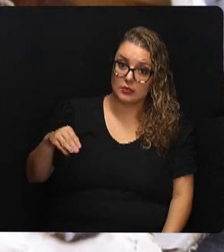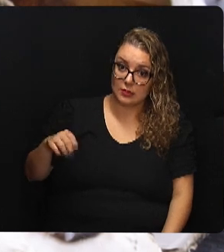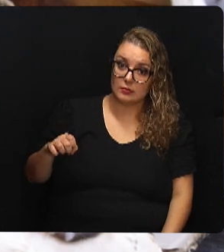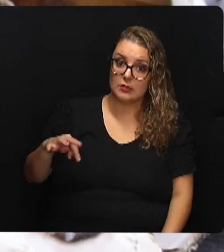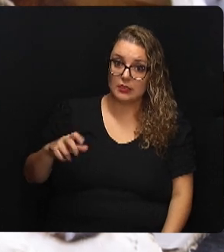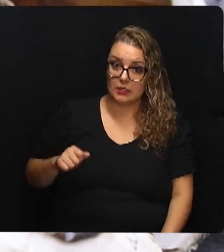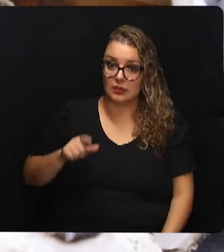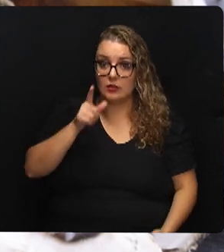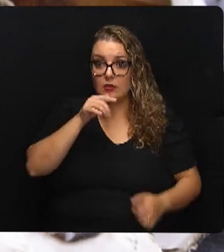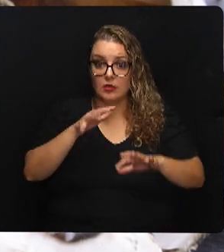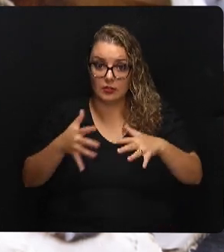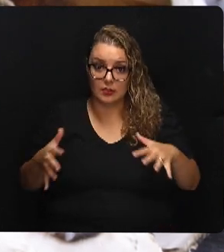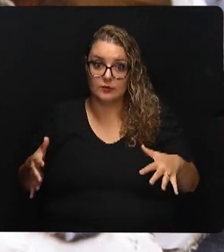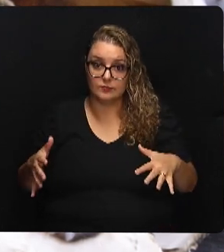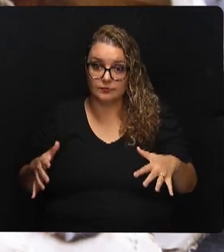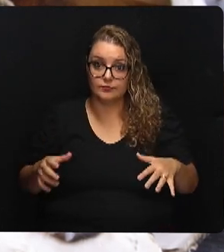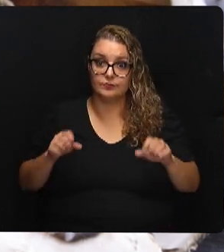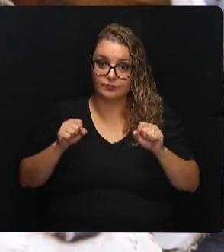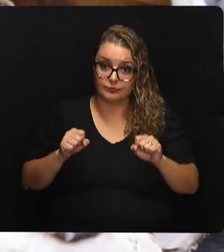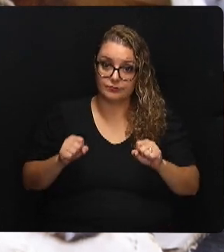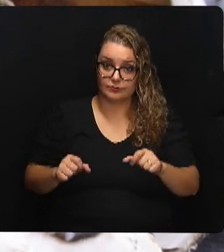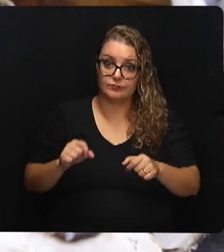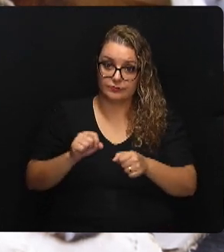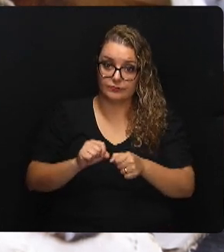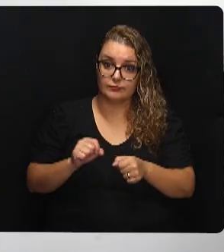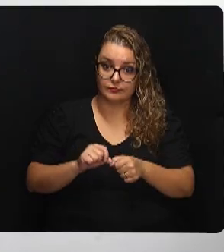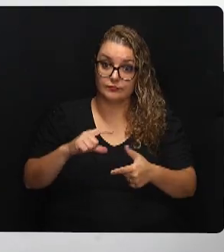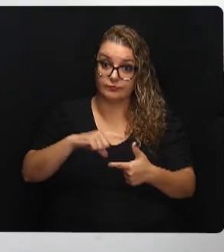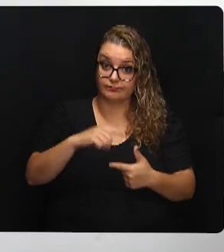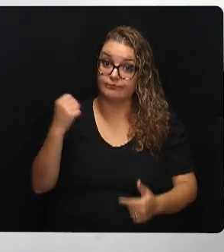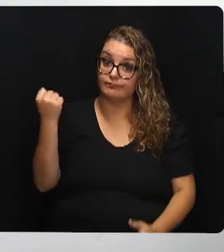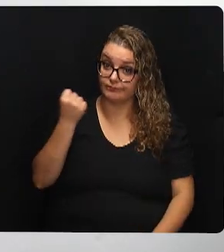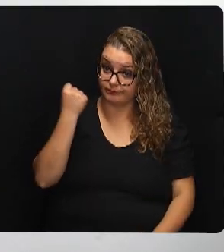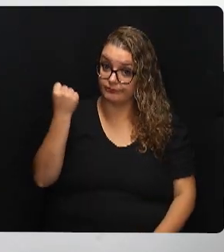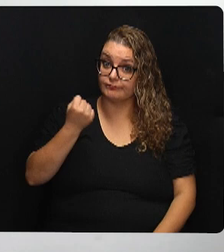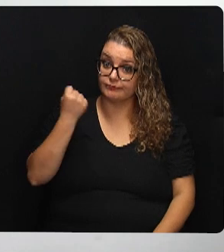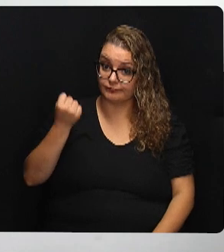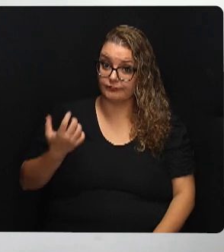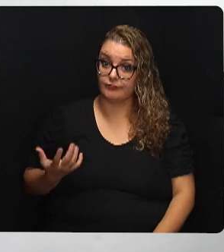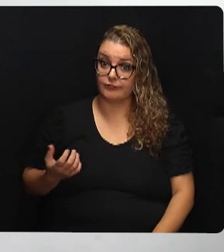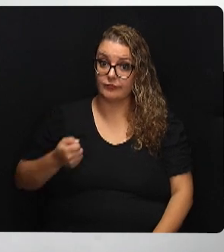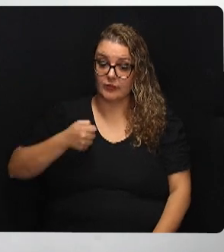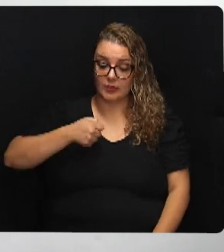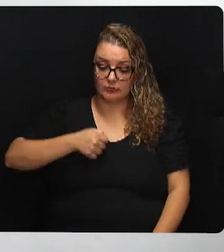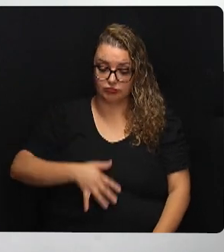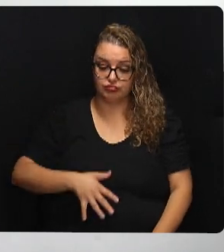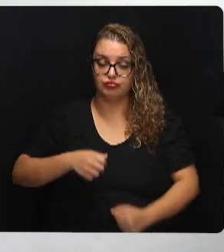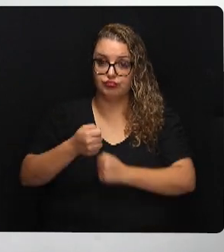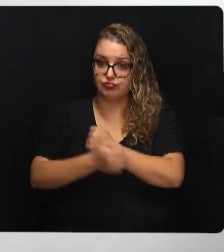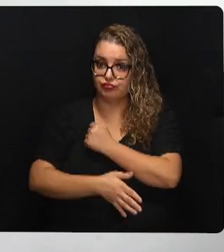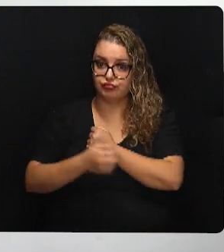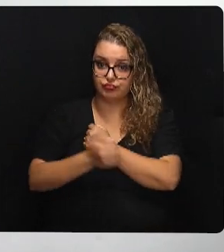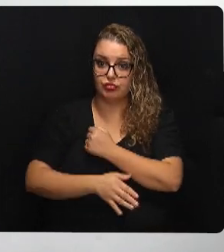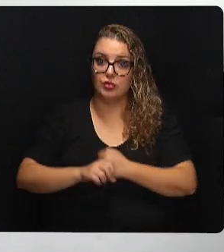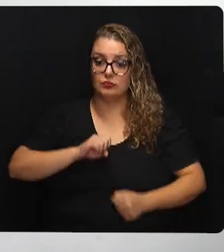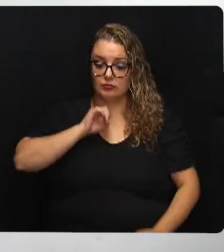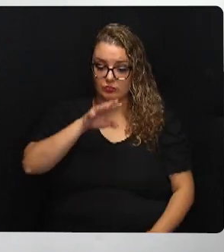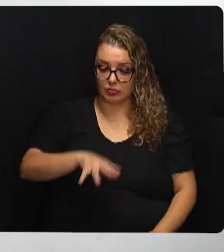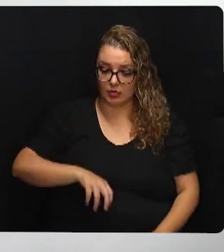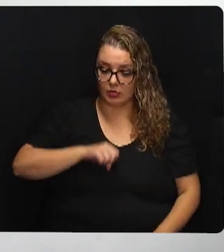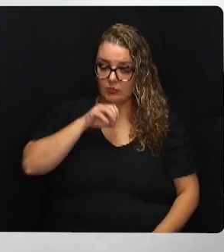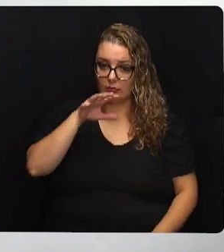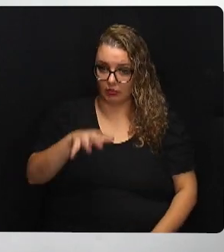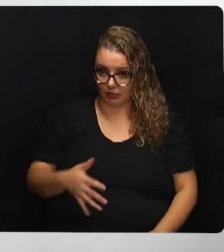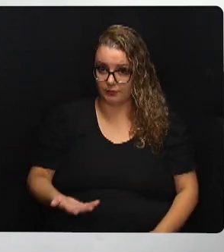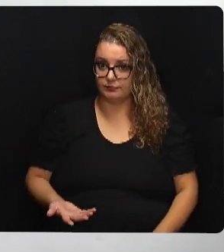contaminada com água do mar que esteja contaminada pode levar a quadros bem graves de diarreia